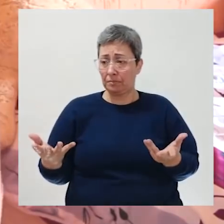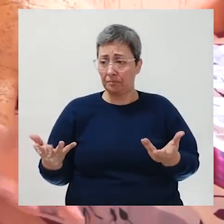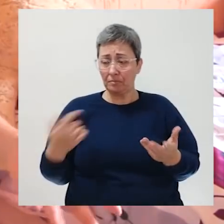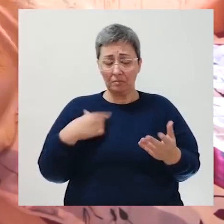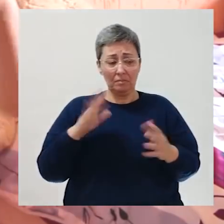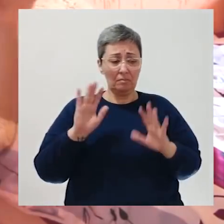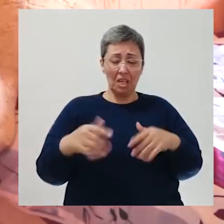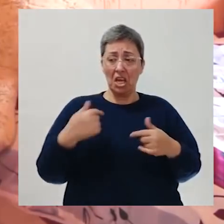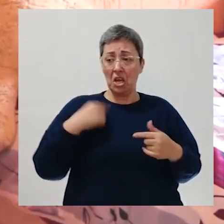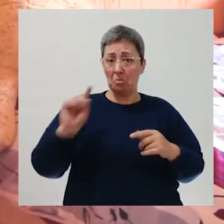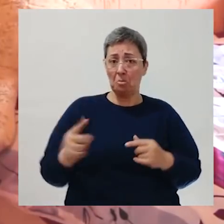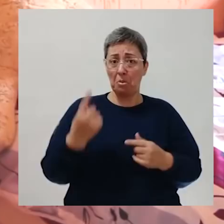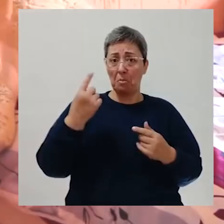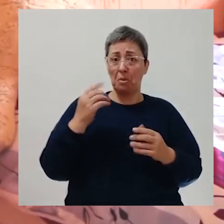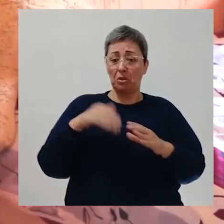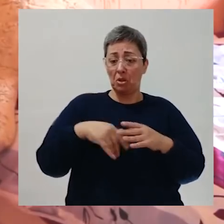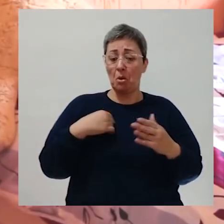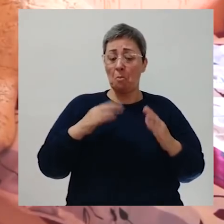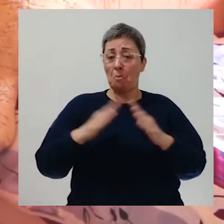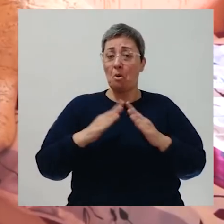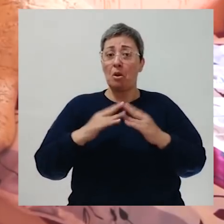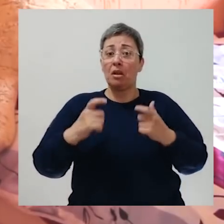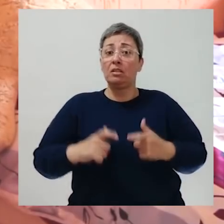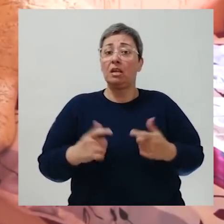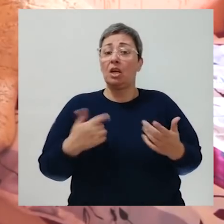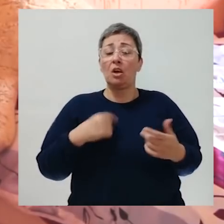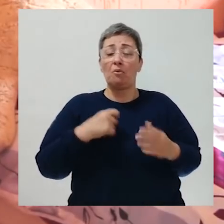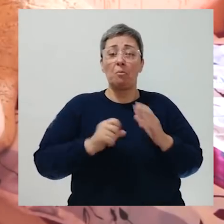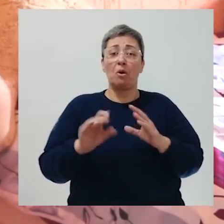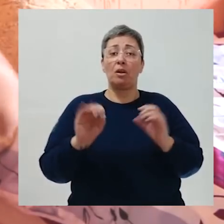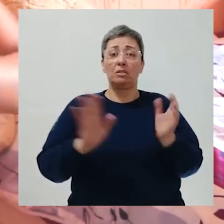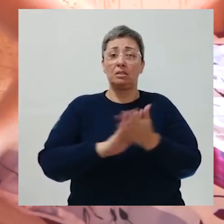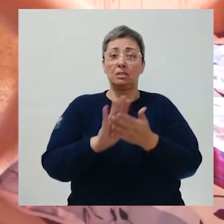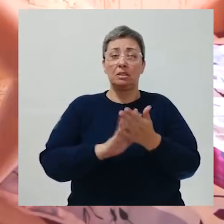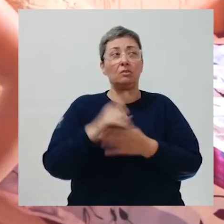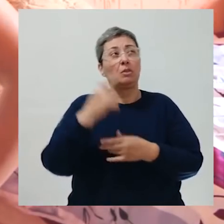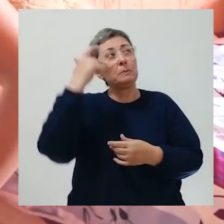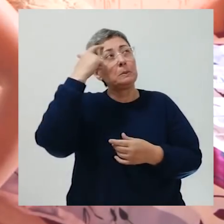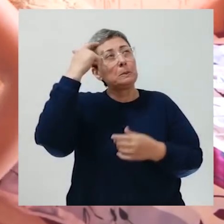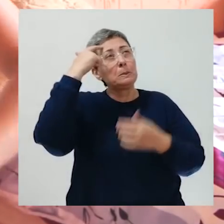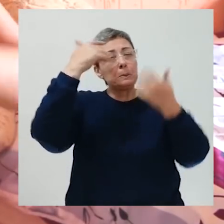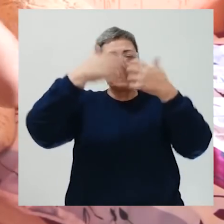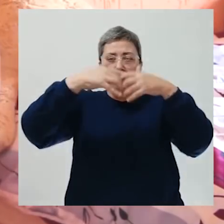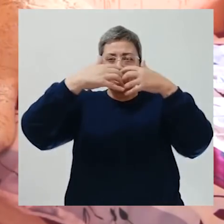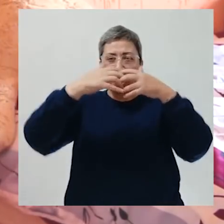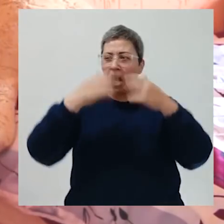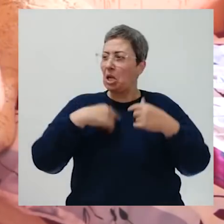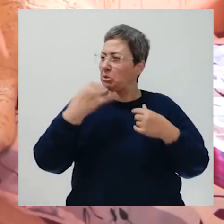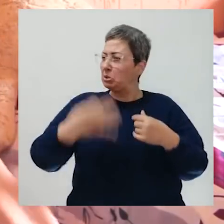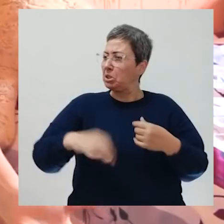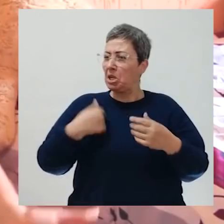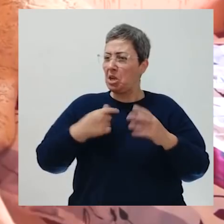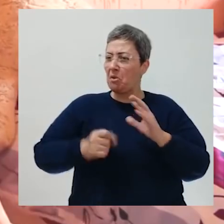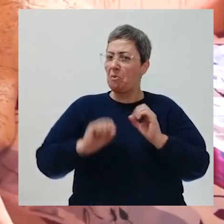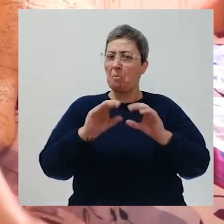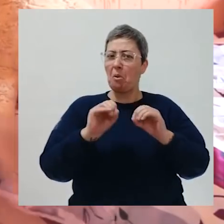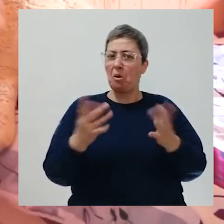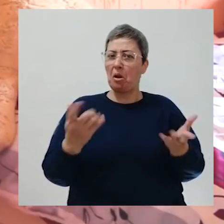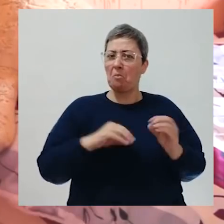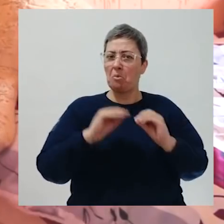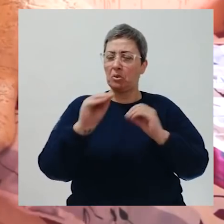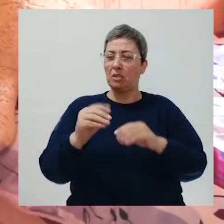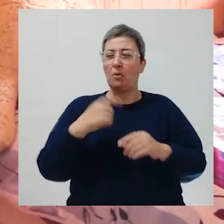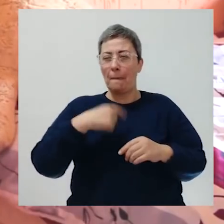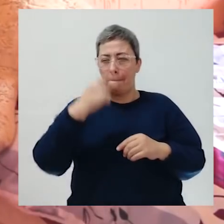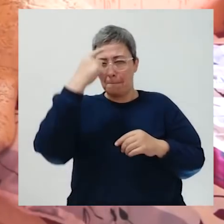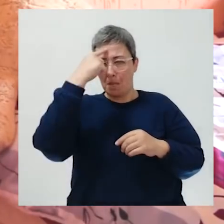embora? Ué, eu cheguei aqui primeiro, eu moro aqui, eu não vou embora coisa nenhuma. E aí depois ele ficou pensando, falou: não é justo, por que eu tenho que ir embora? Eu